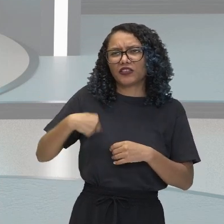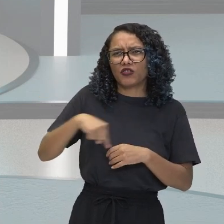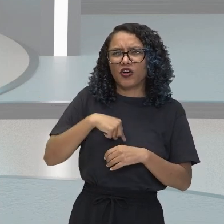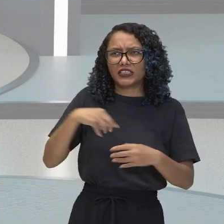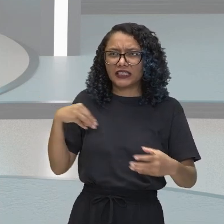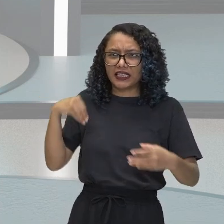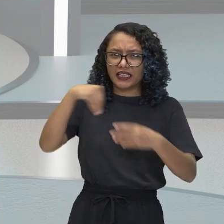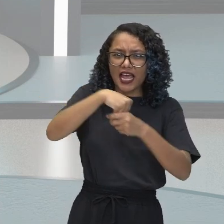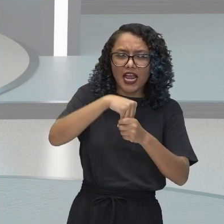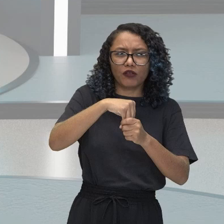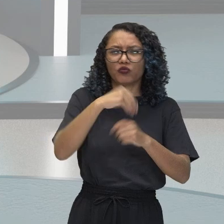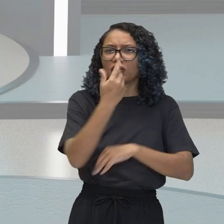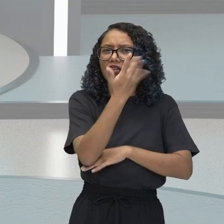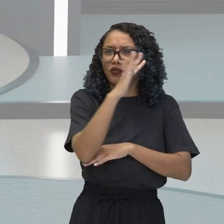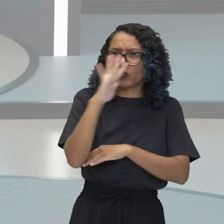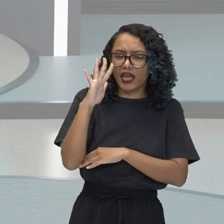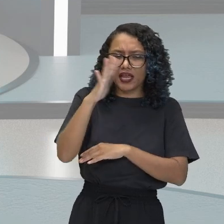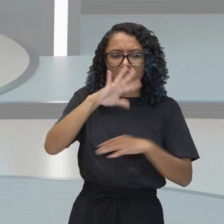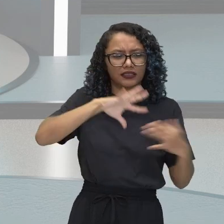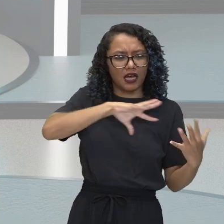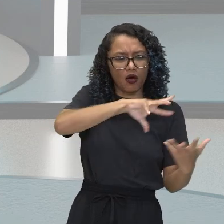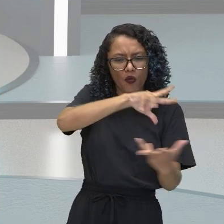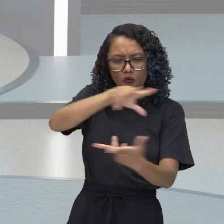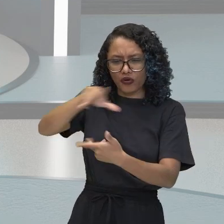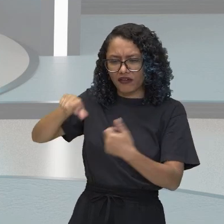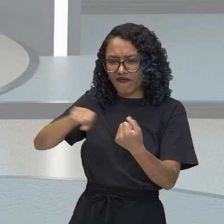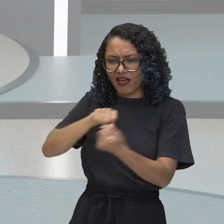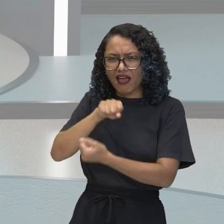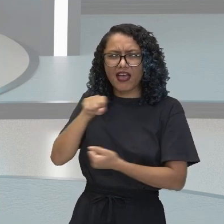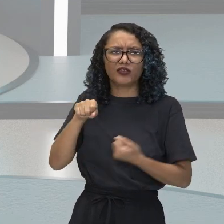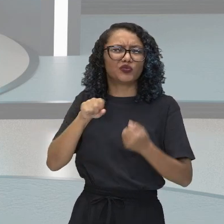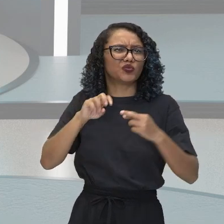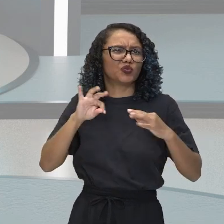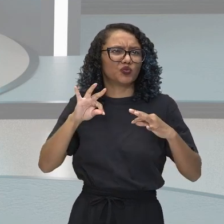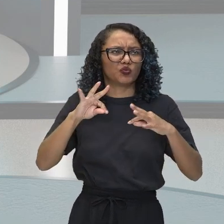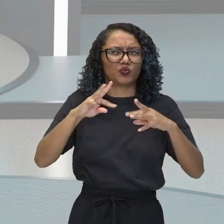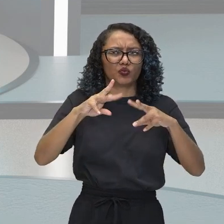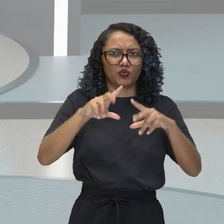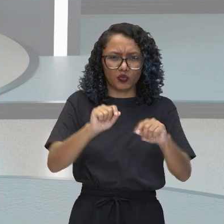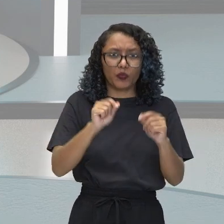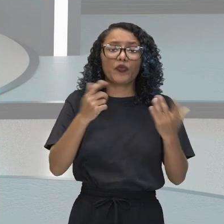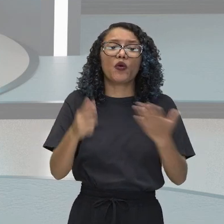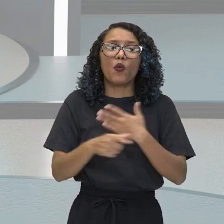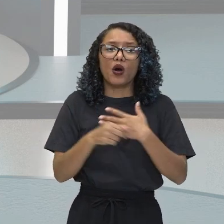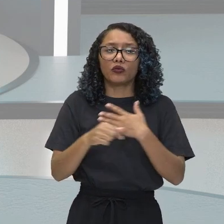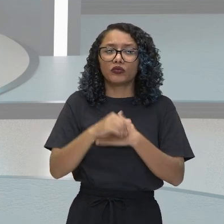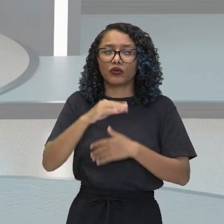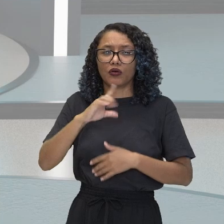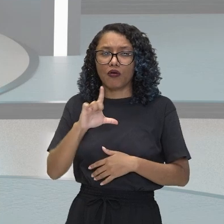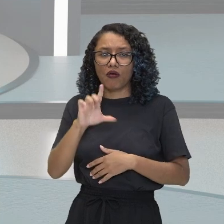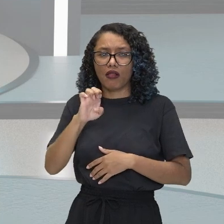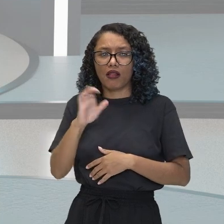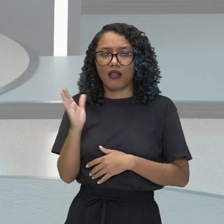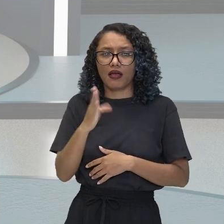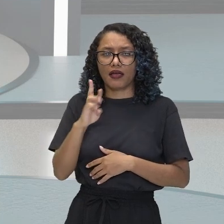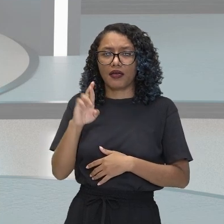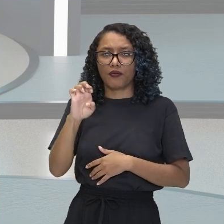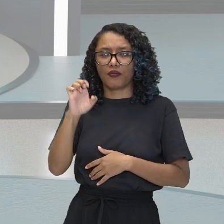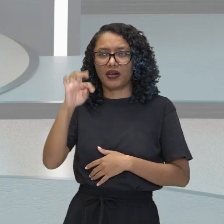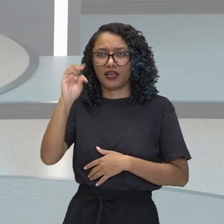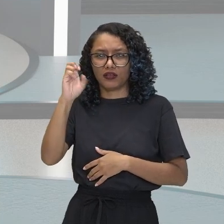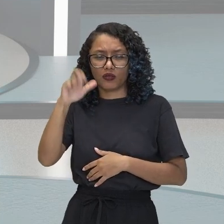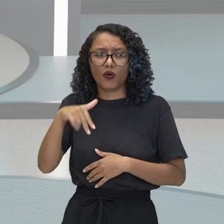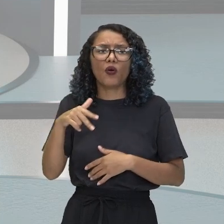aos outros. O que Le Breton nos traz é que nós estamos dentro desse